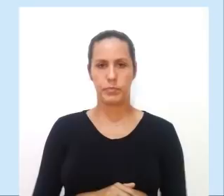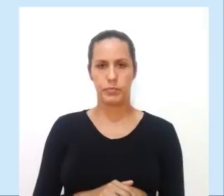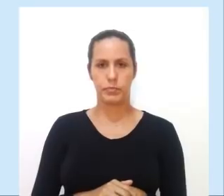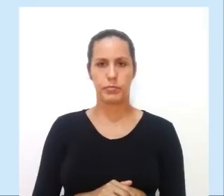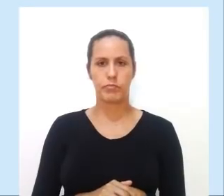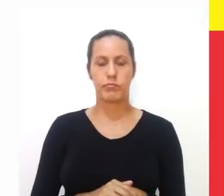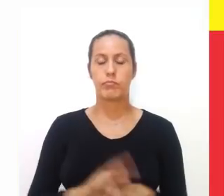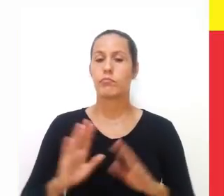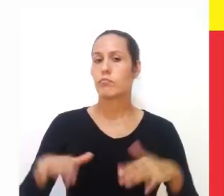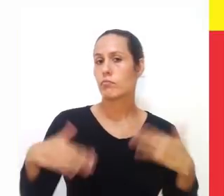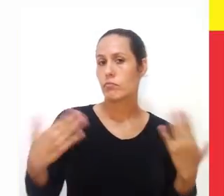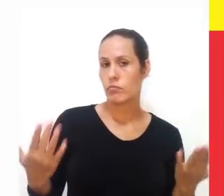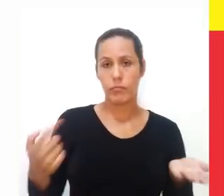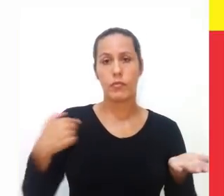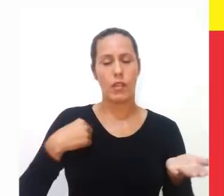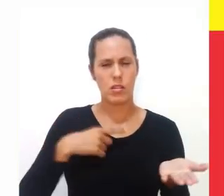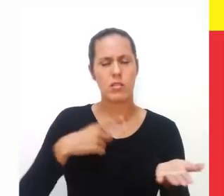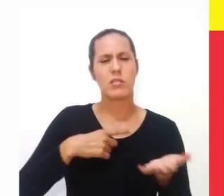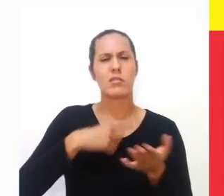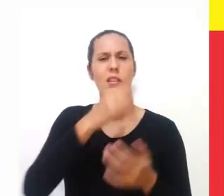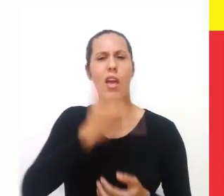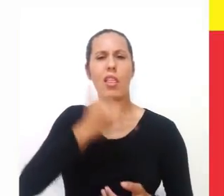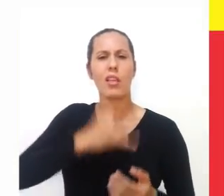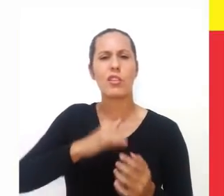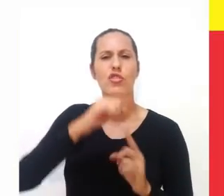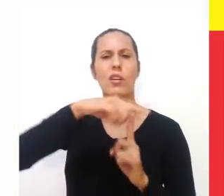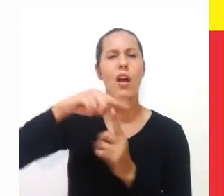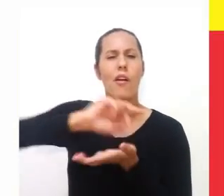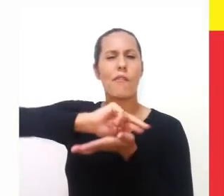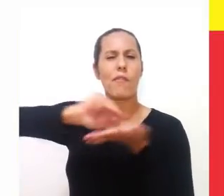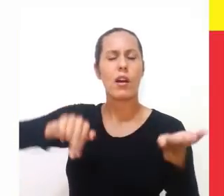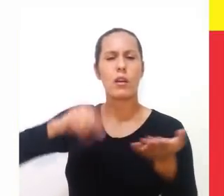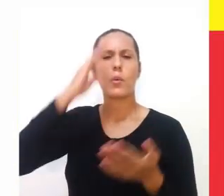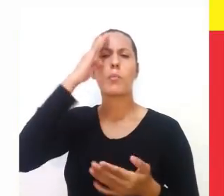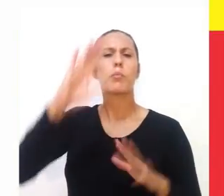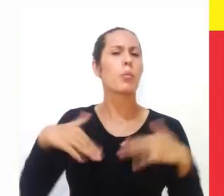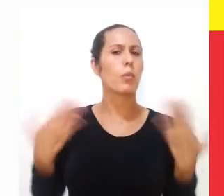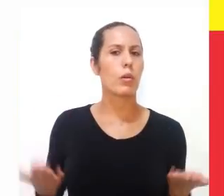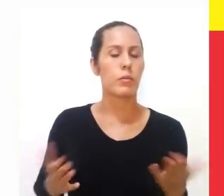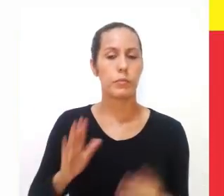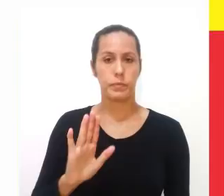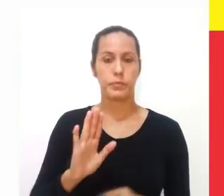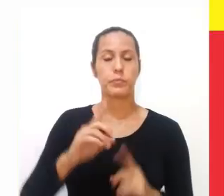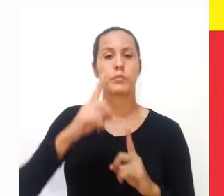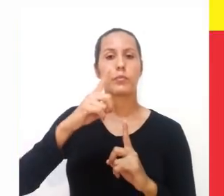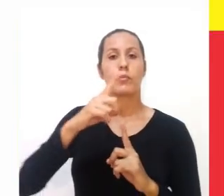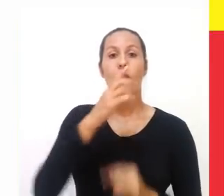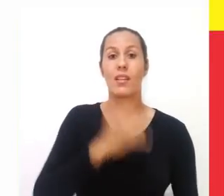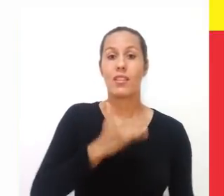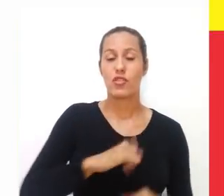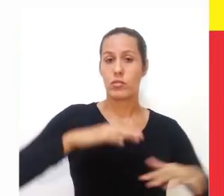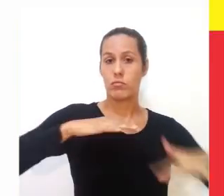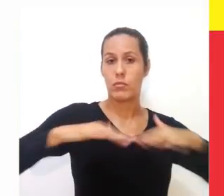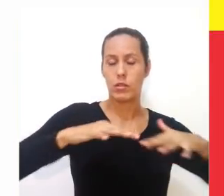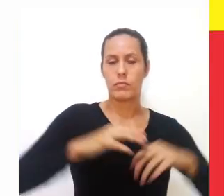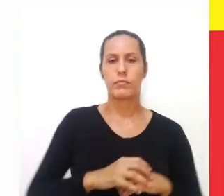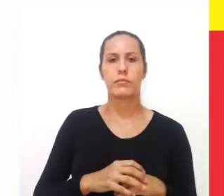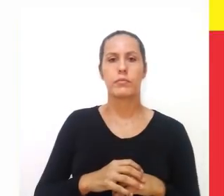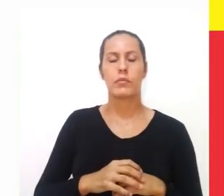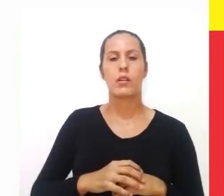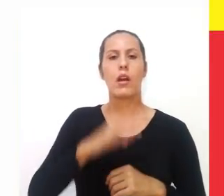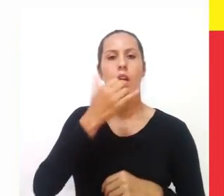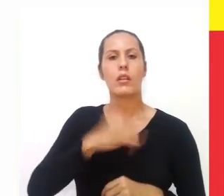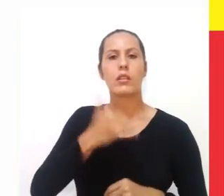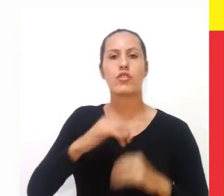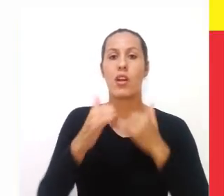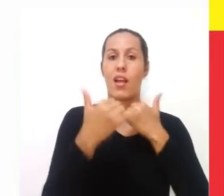depois utilizar. Então, nós temos vários tipos de energia. Quais são os principais tipos de energia? Energia